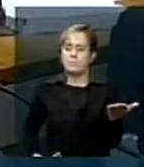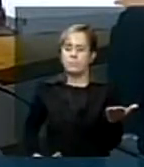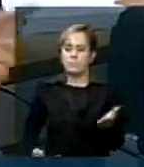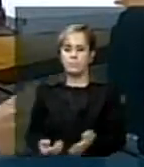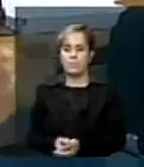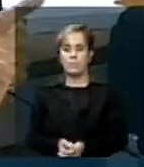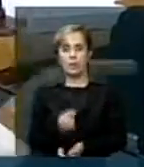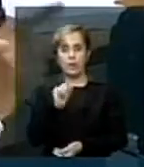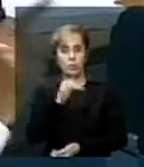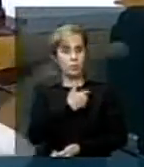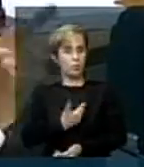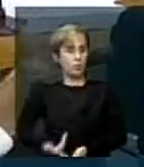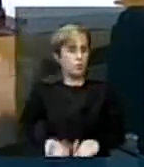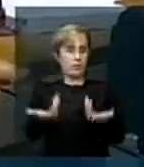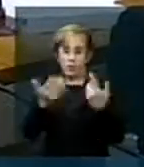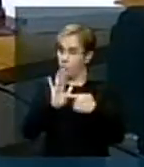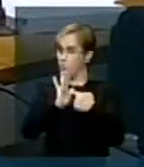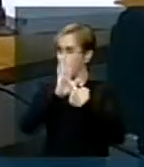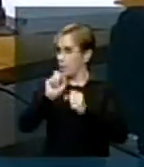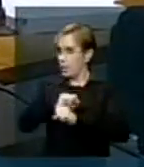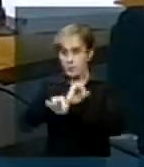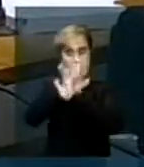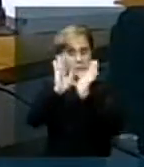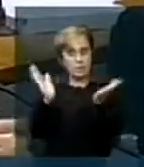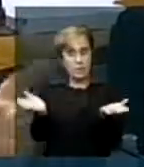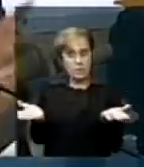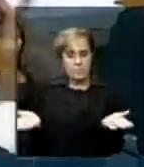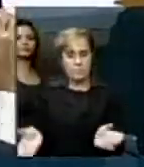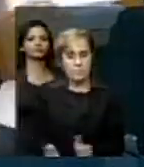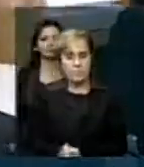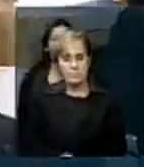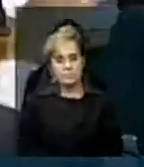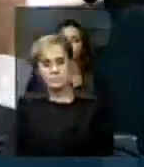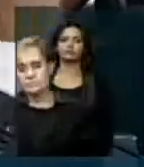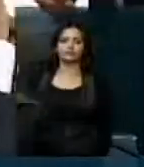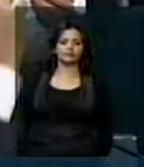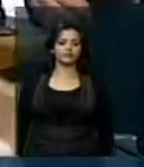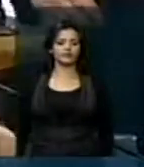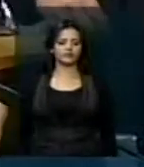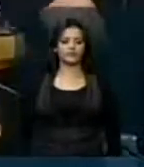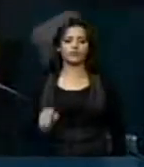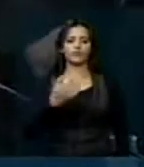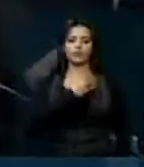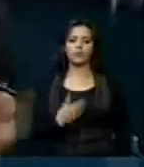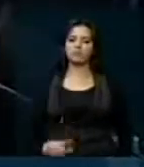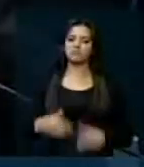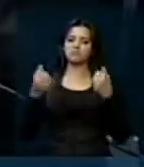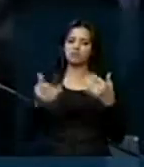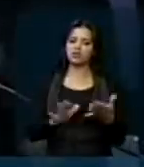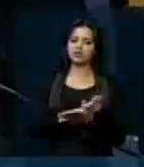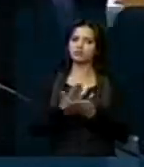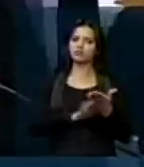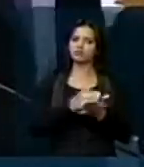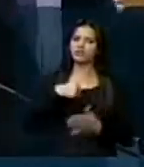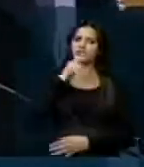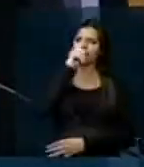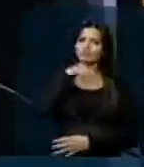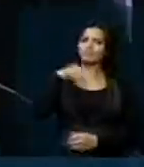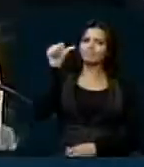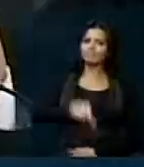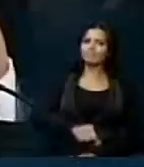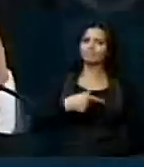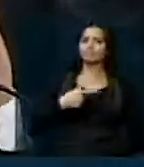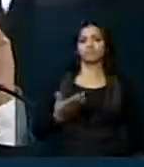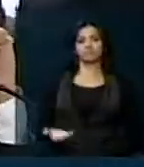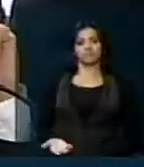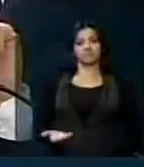Se o governo não quer esclarecer isto, é porque a coisa é muito mais grave do que se imagina. Daí eu tenho muito medo.